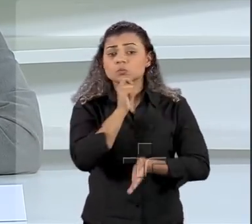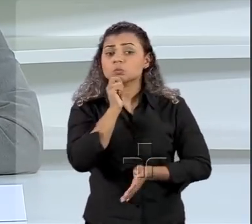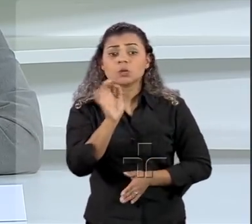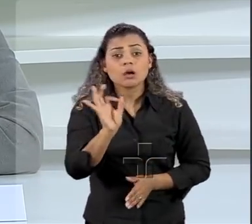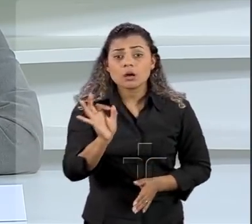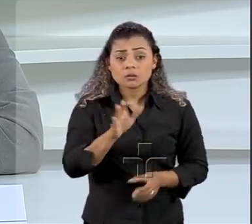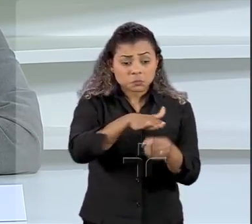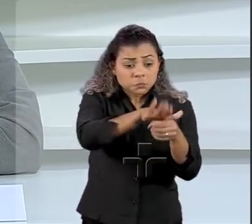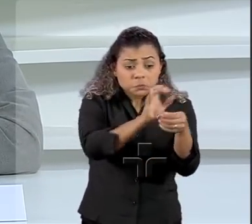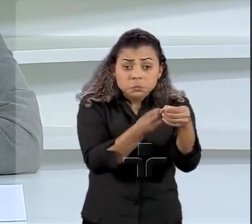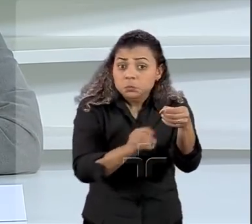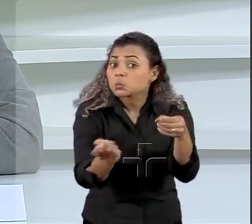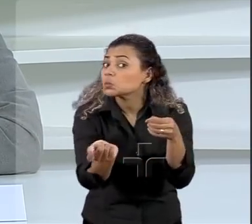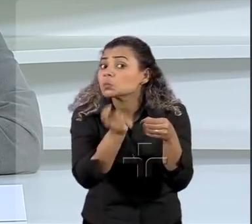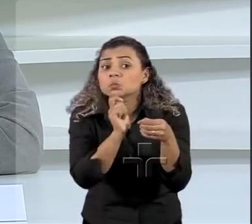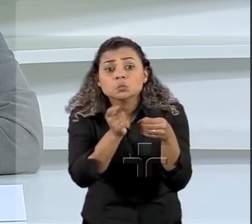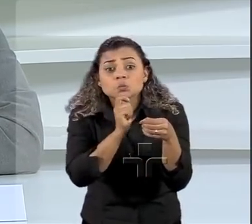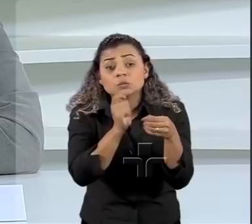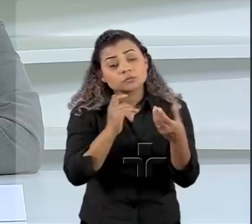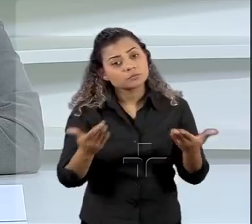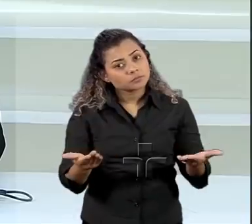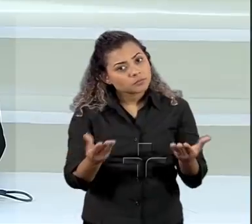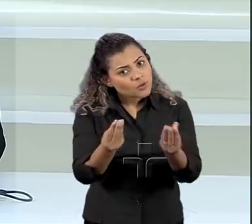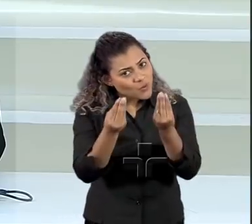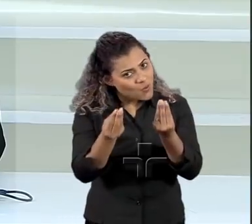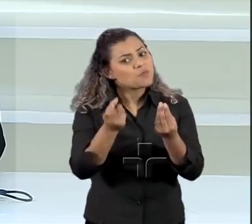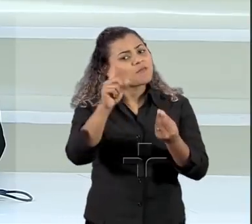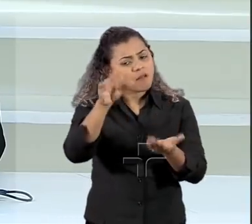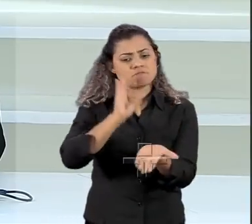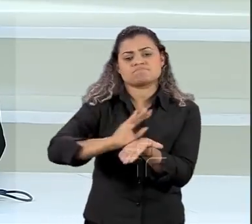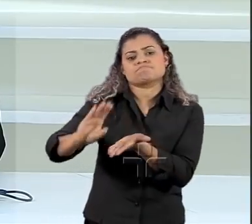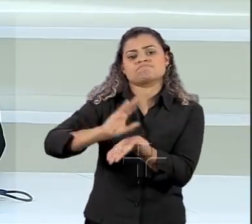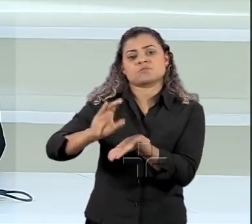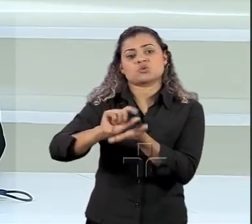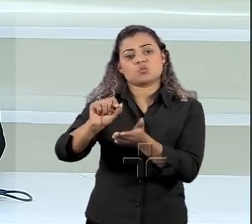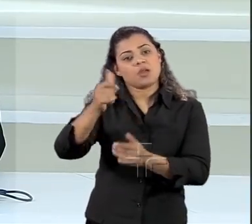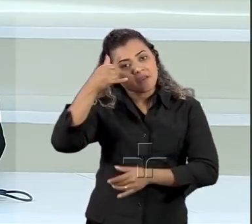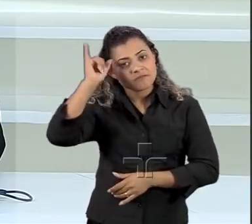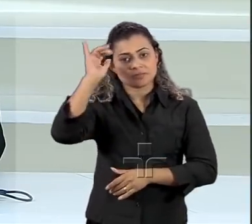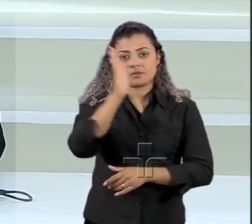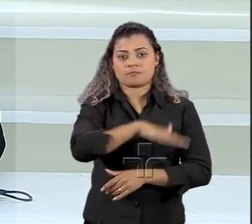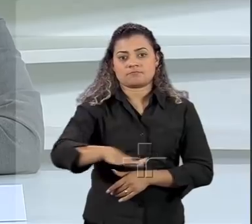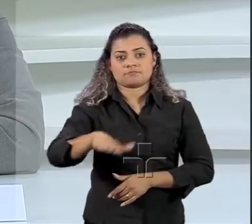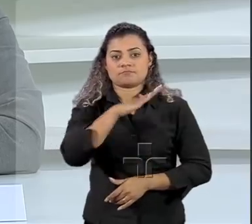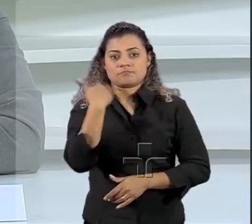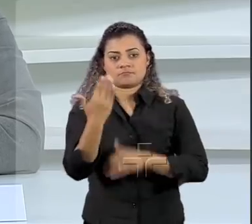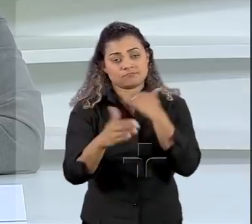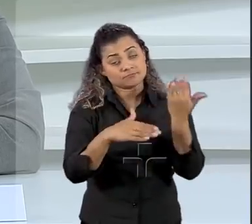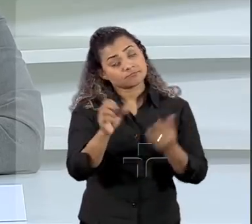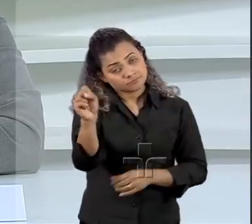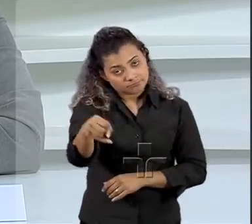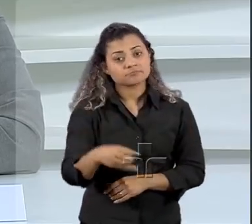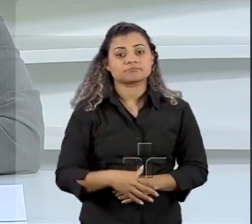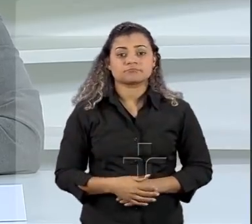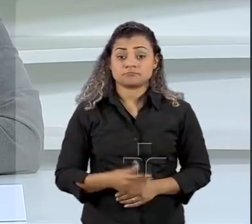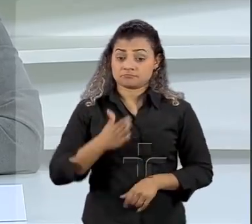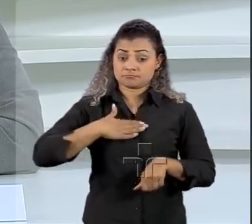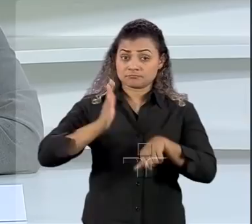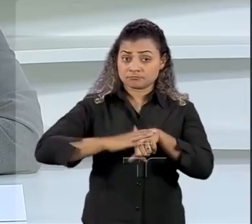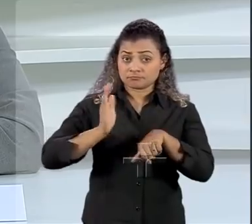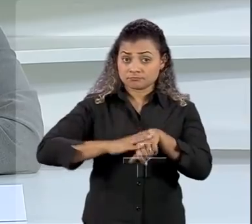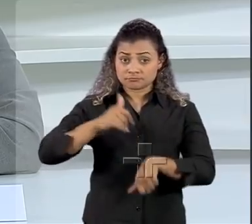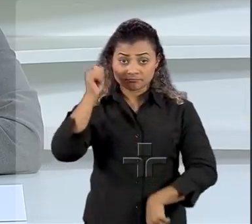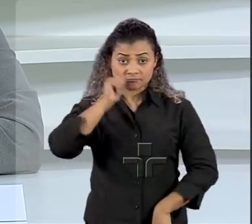esgoto. Então, isso também é investir na redução da taxa de mortalidade infantil. E como mulher, eu não